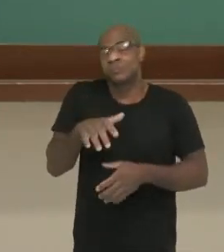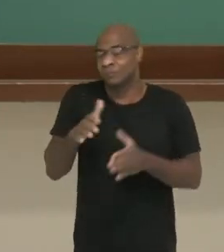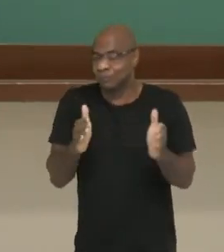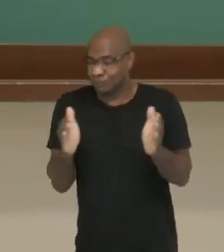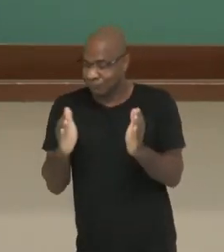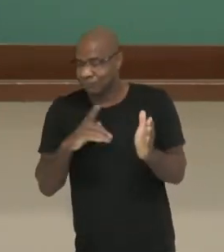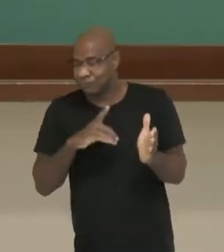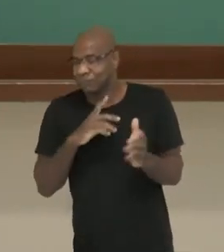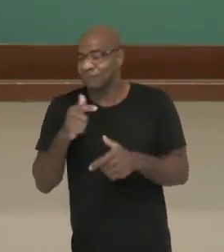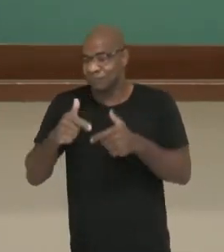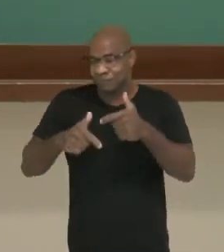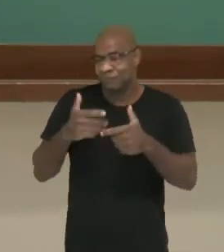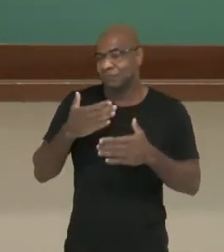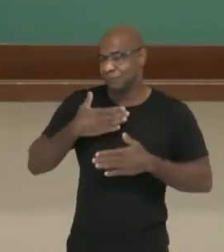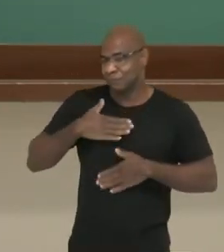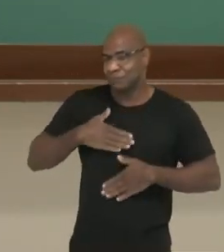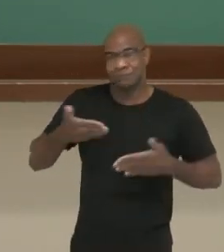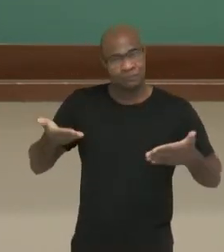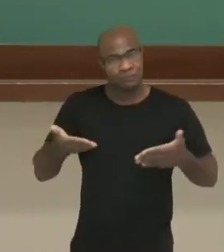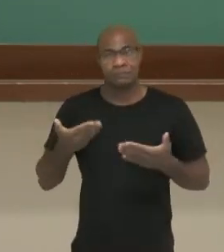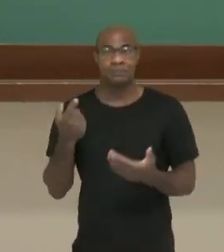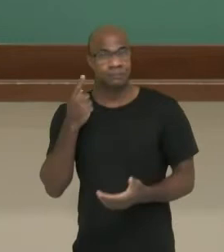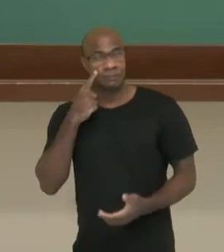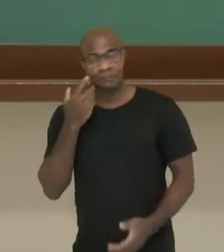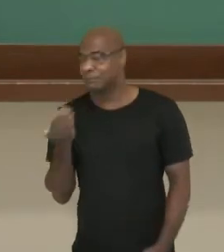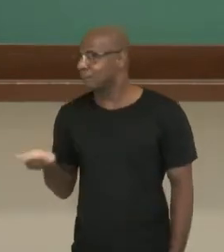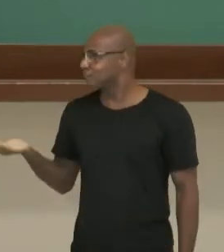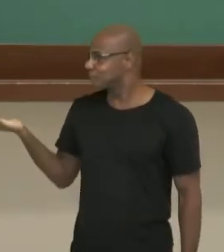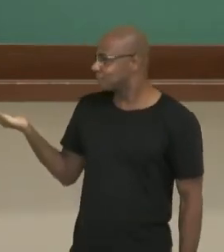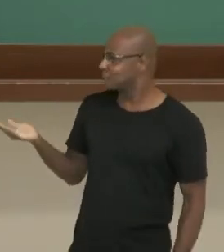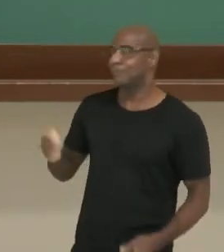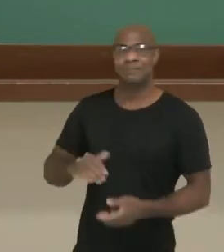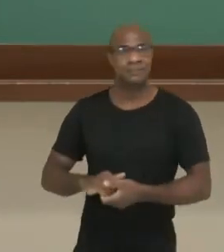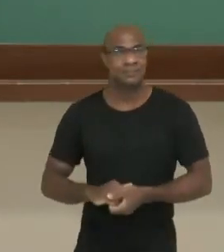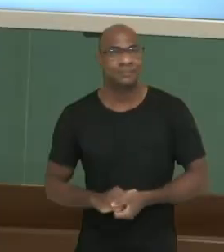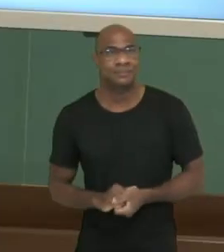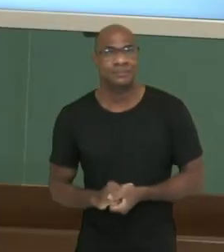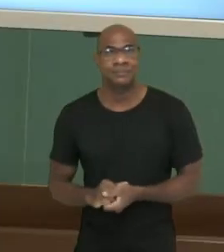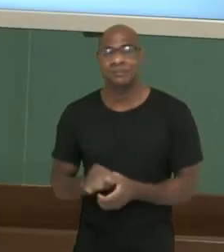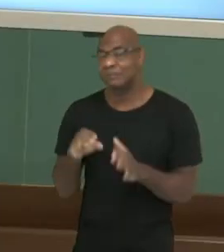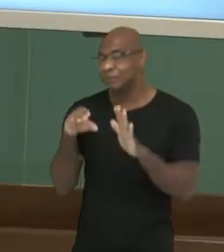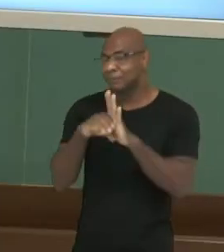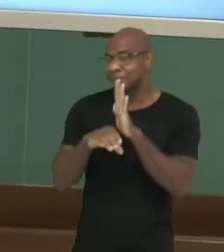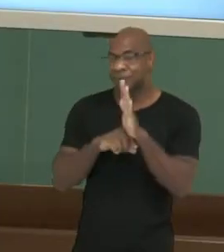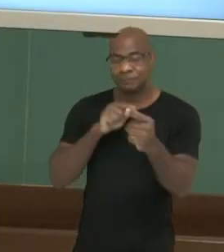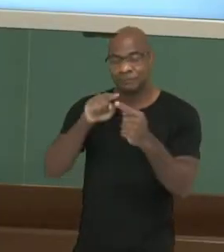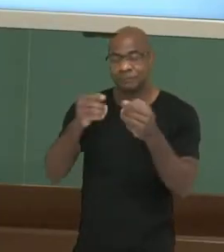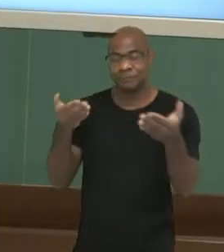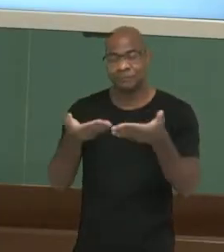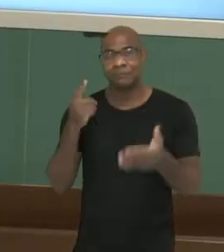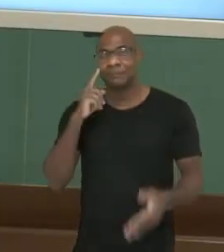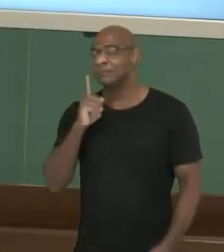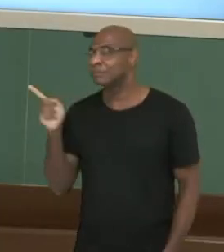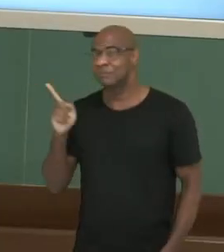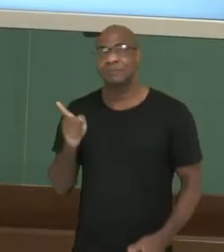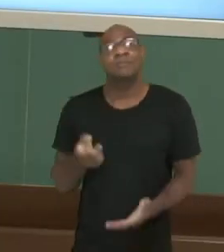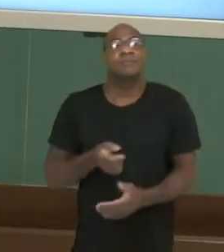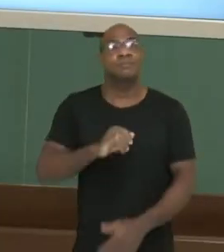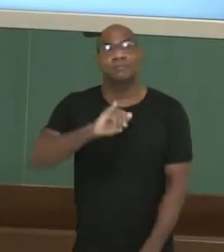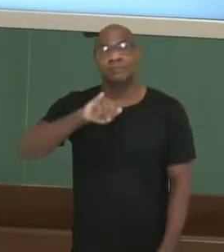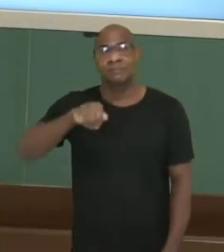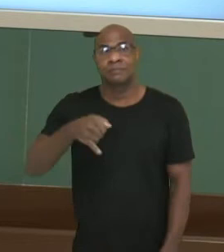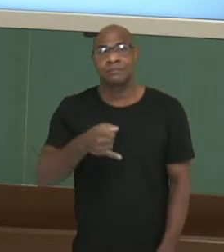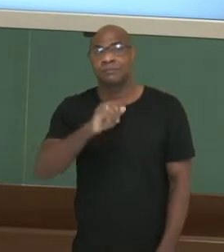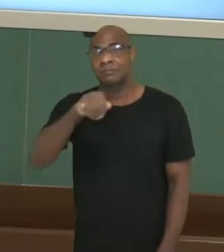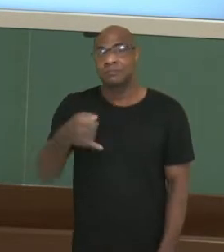aí, que é tranquilo. Bora lá? Tá pronto? Então vamos. Conceituar os juros compostos, então precisamos aprender